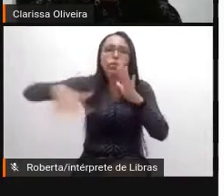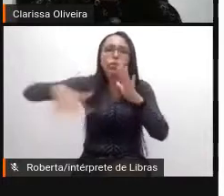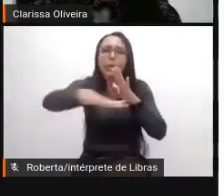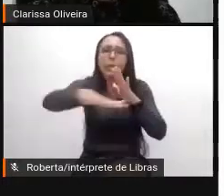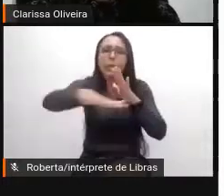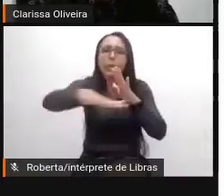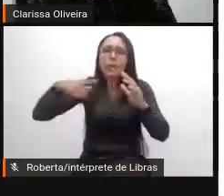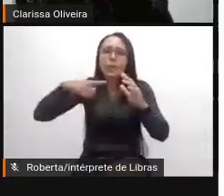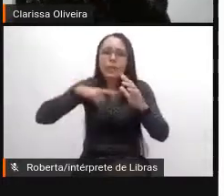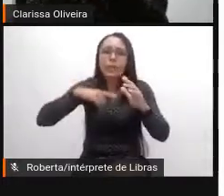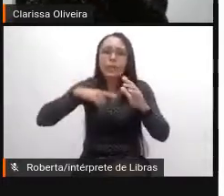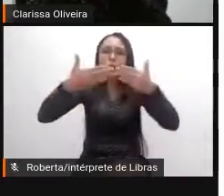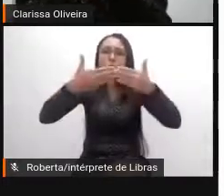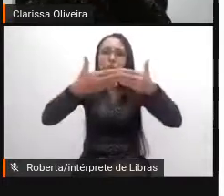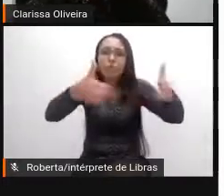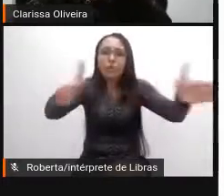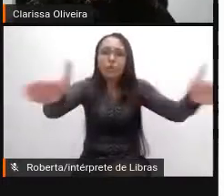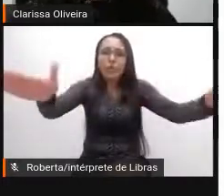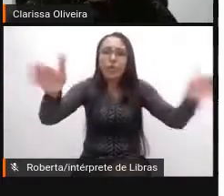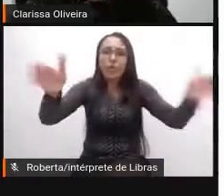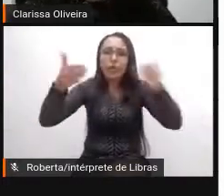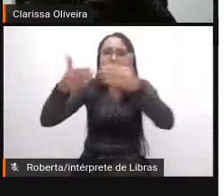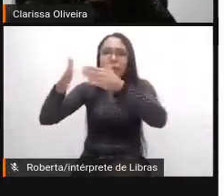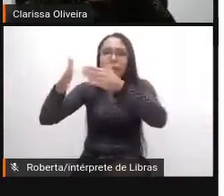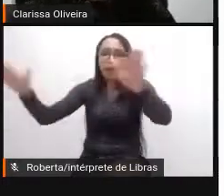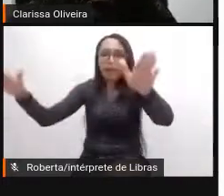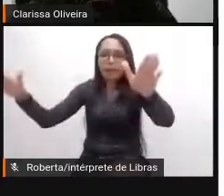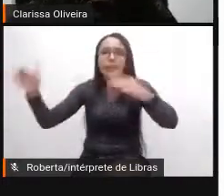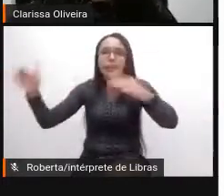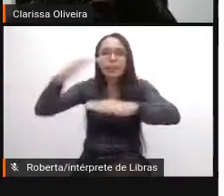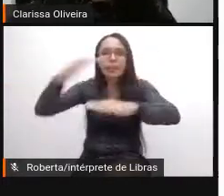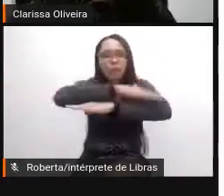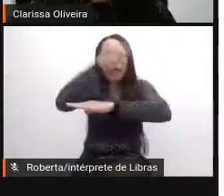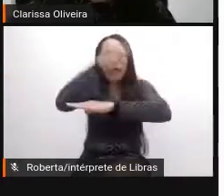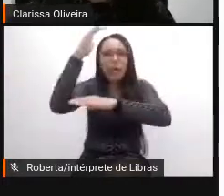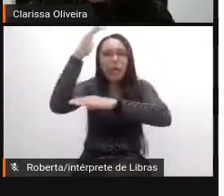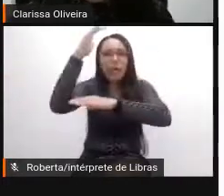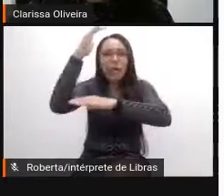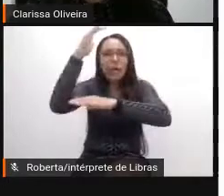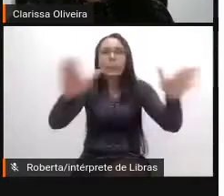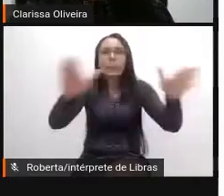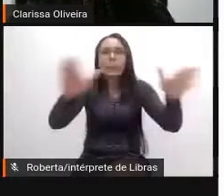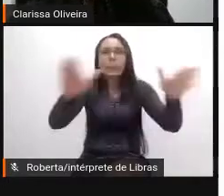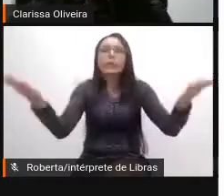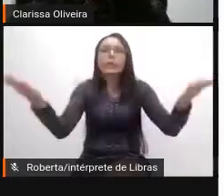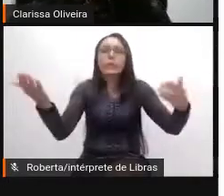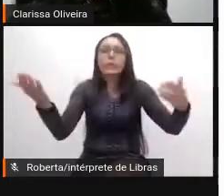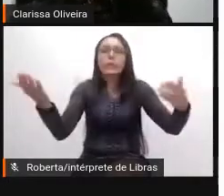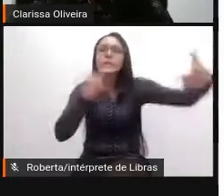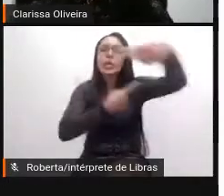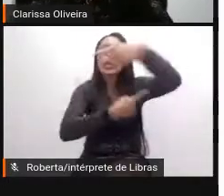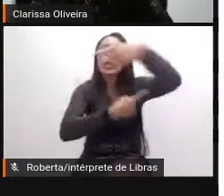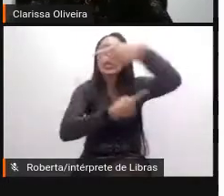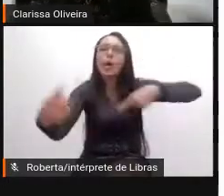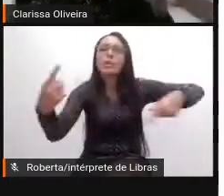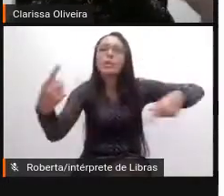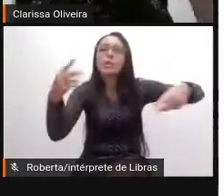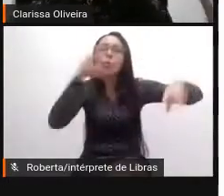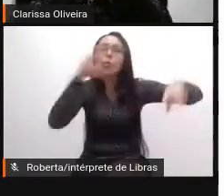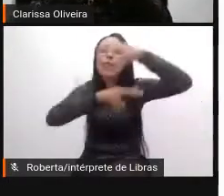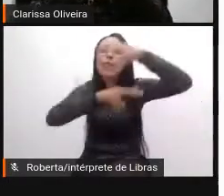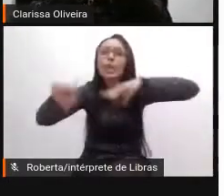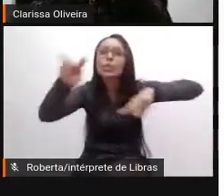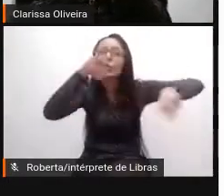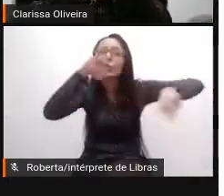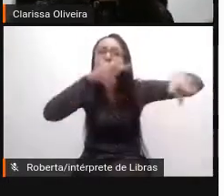você pode abrir, deixe tudo aberto, para que haja circulação do ar. O ar entrando, uma